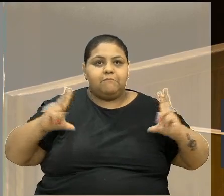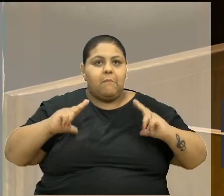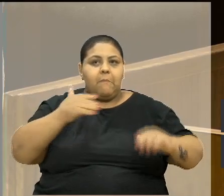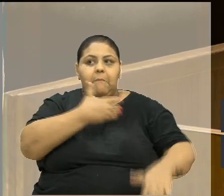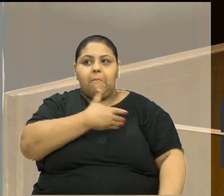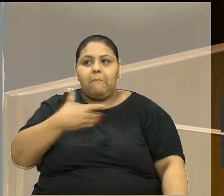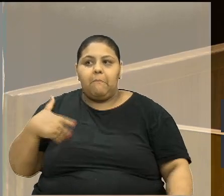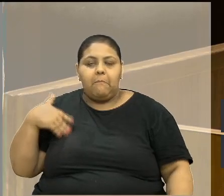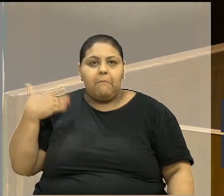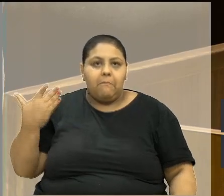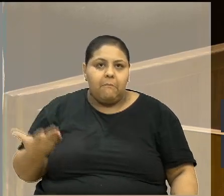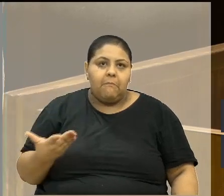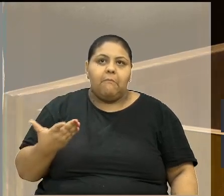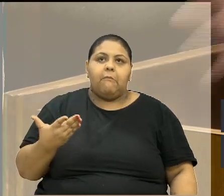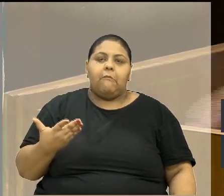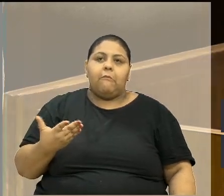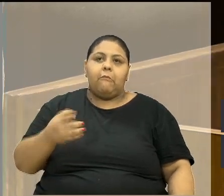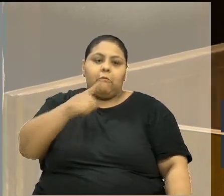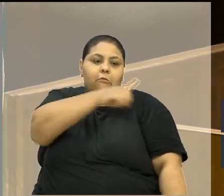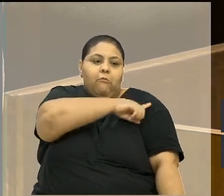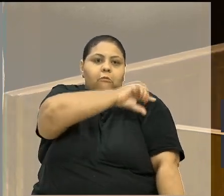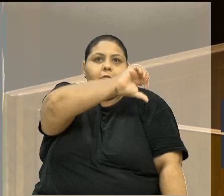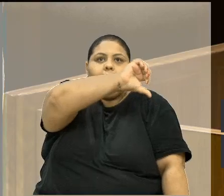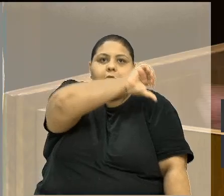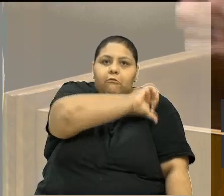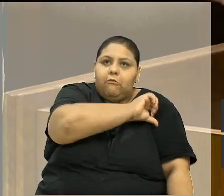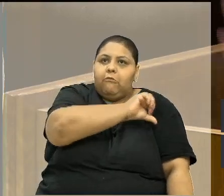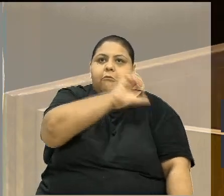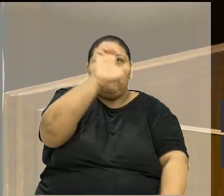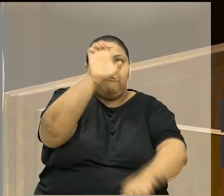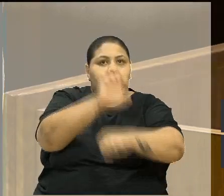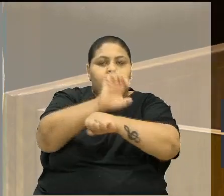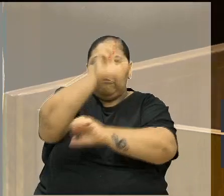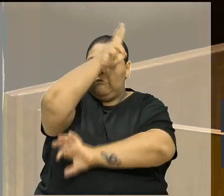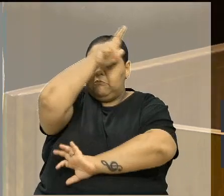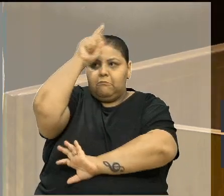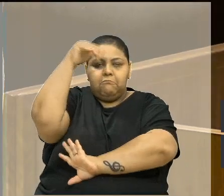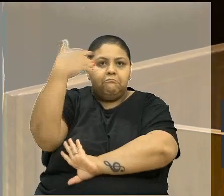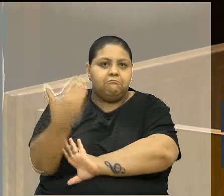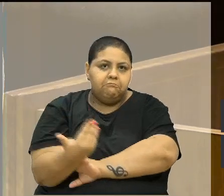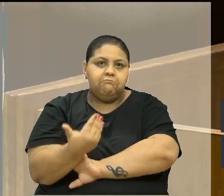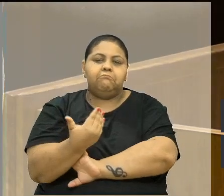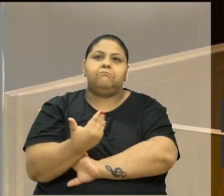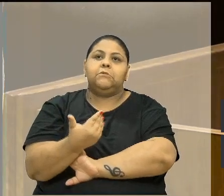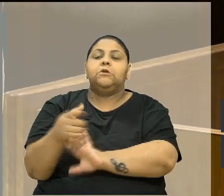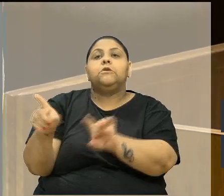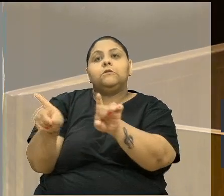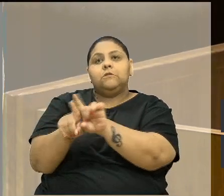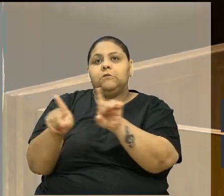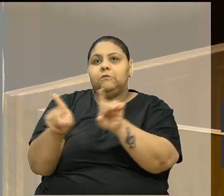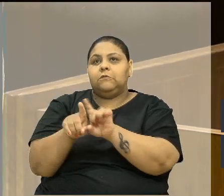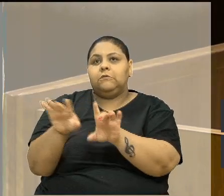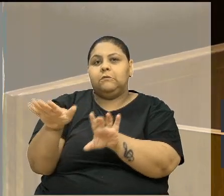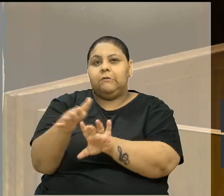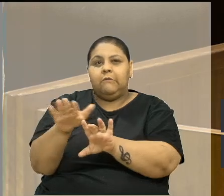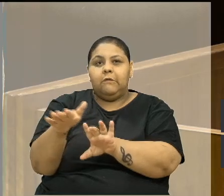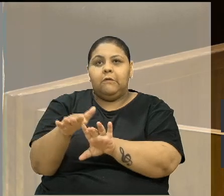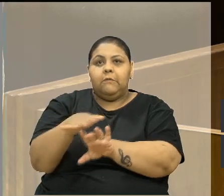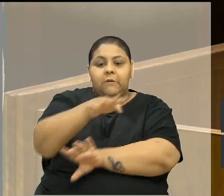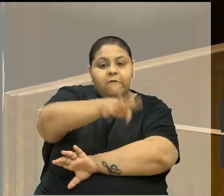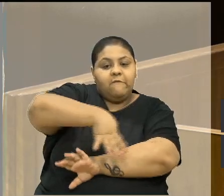pública, enfim, escola de ensino fundamental, estadual, municipal, e também faixas de